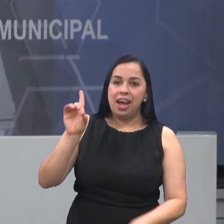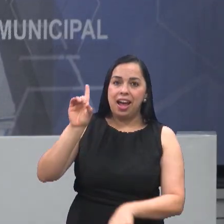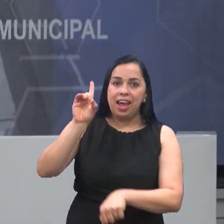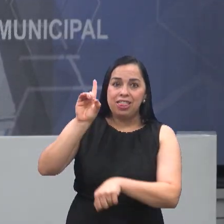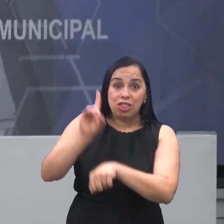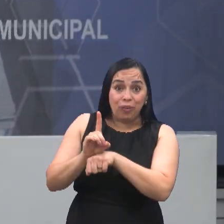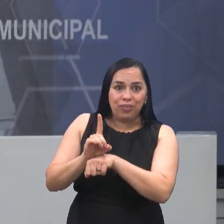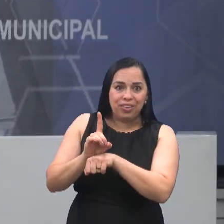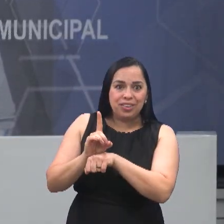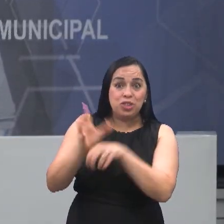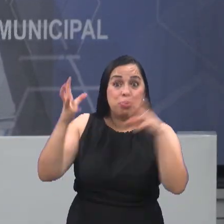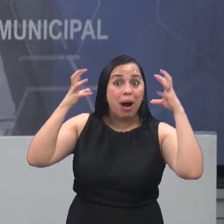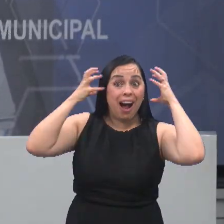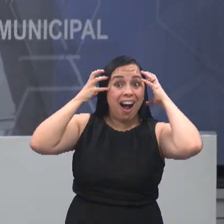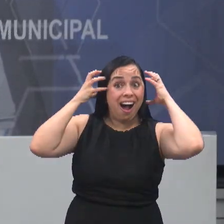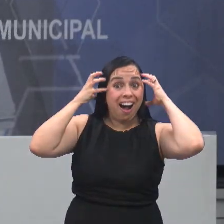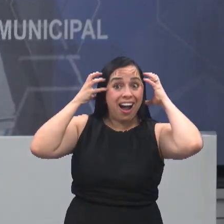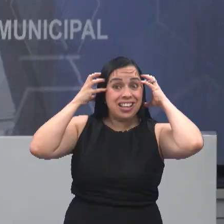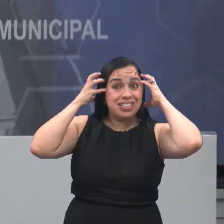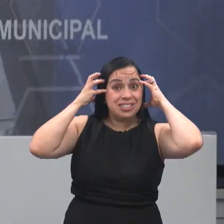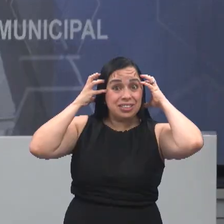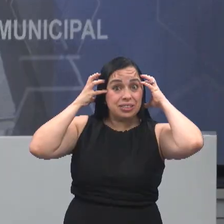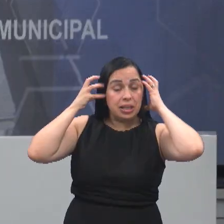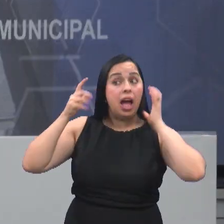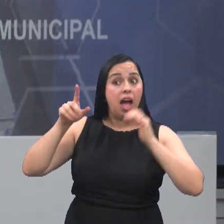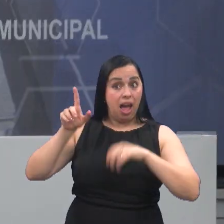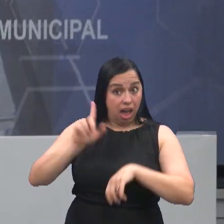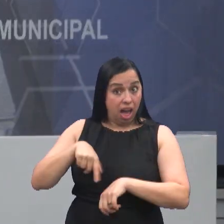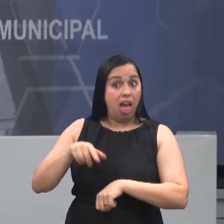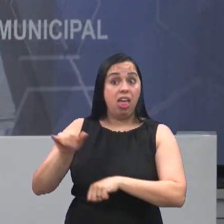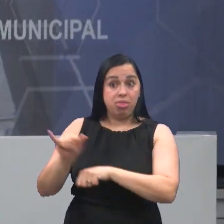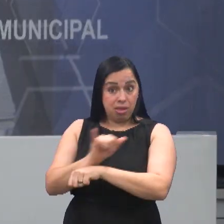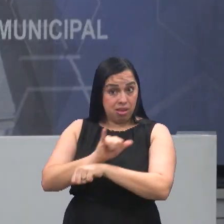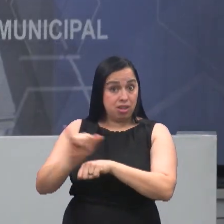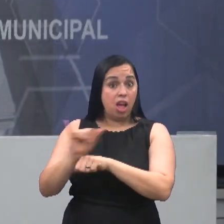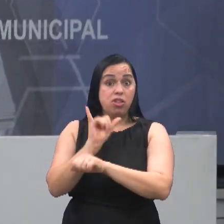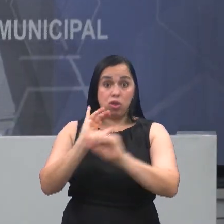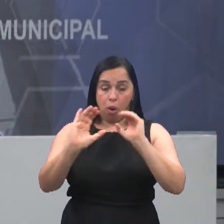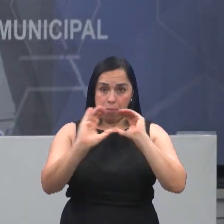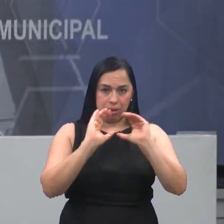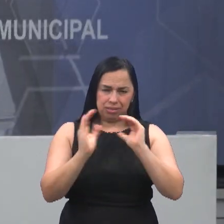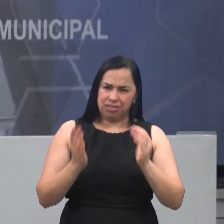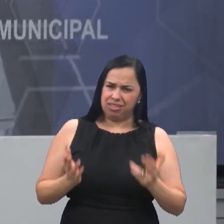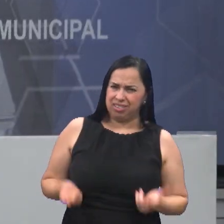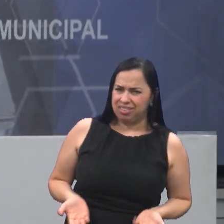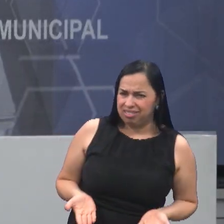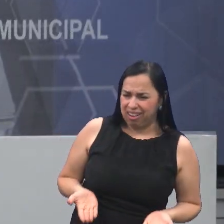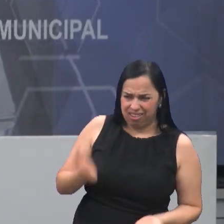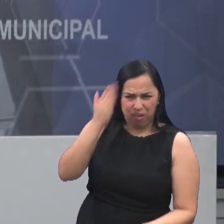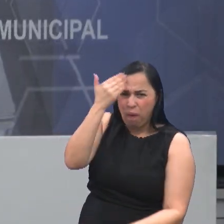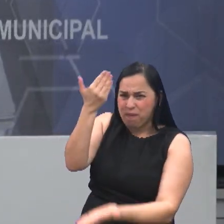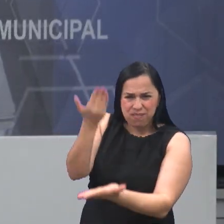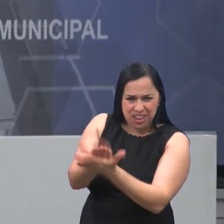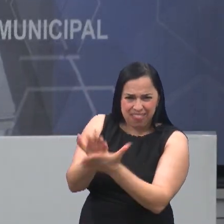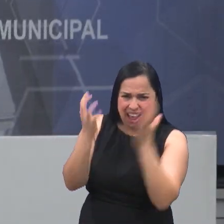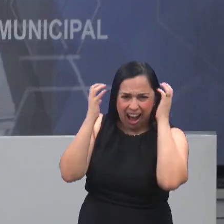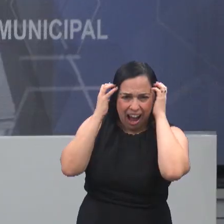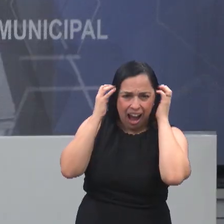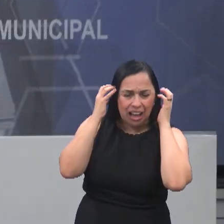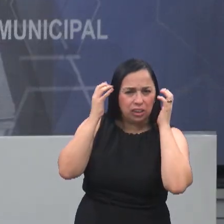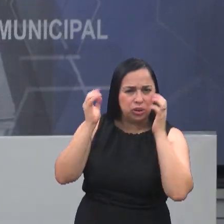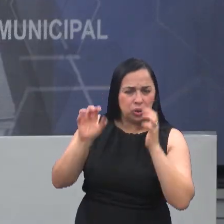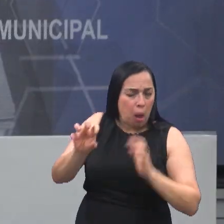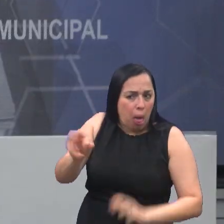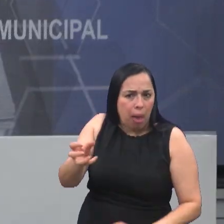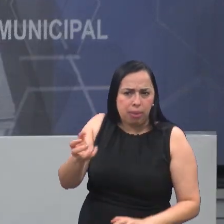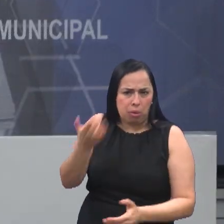rádio, que é um instrumento de comunicação. Nós não deveríamos, então, confiar nessa rádio, nesse instrumento de